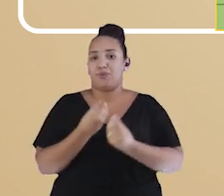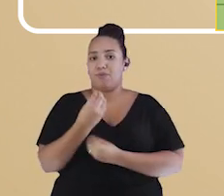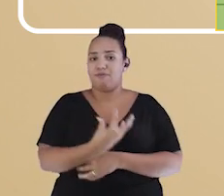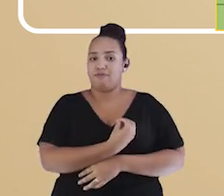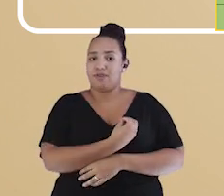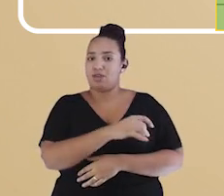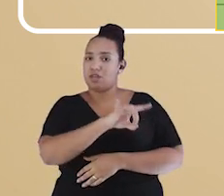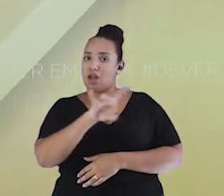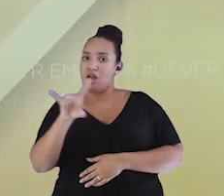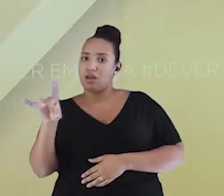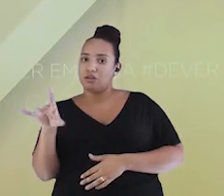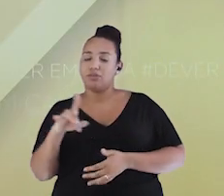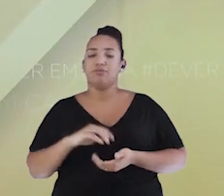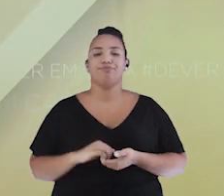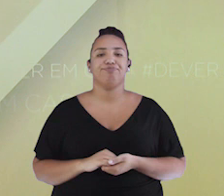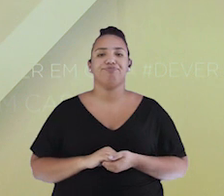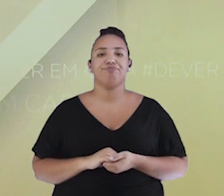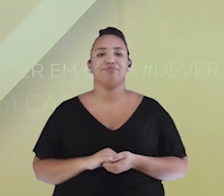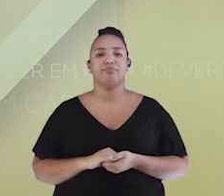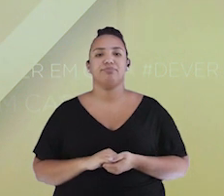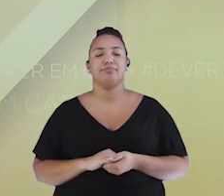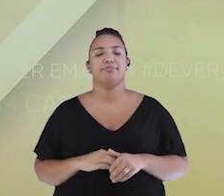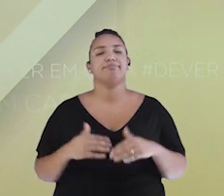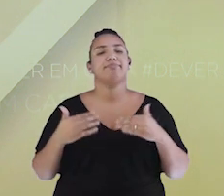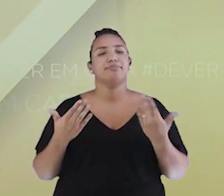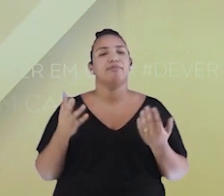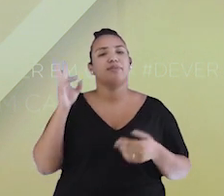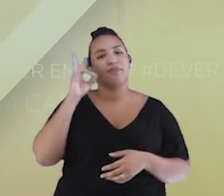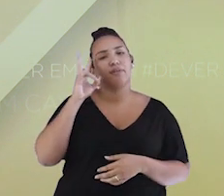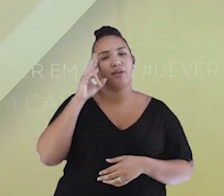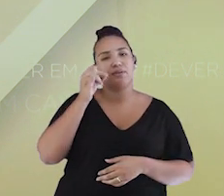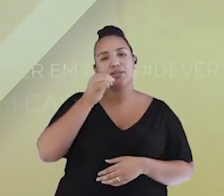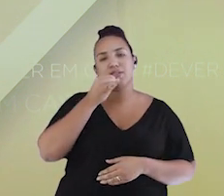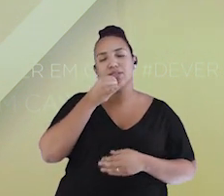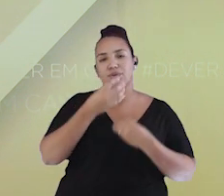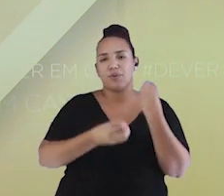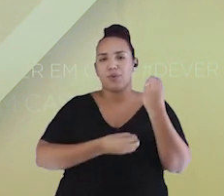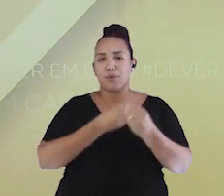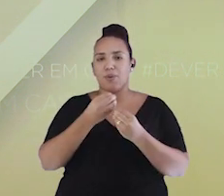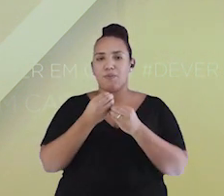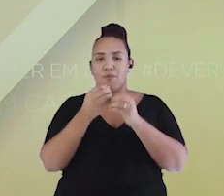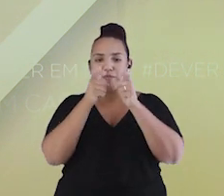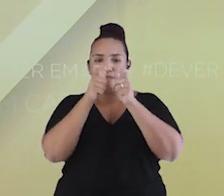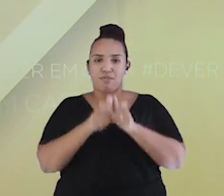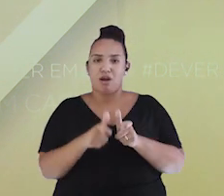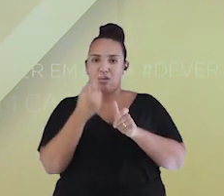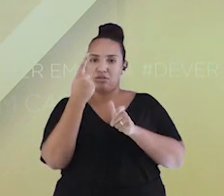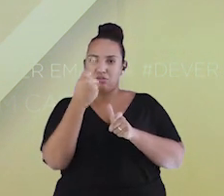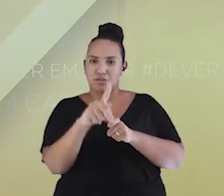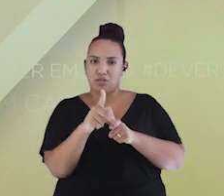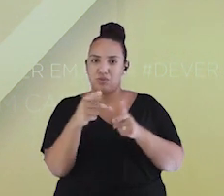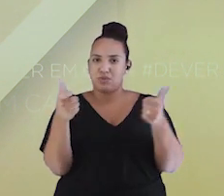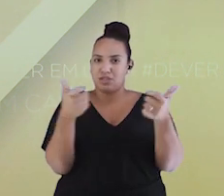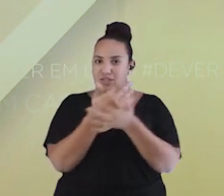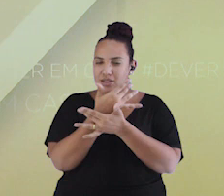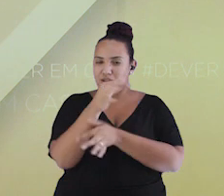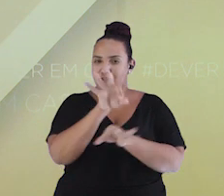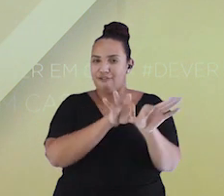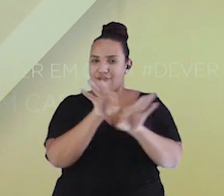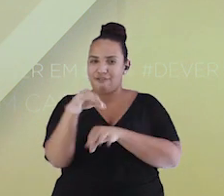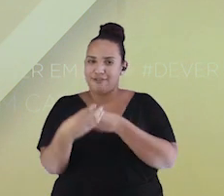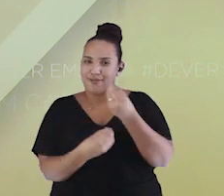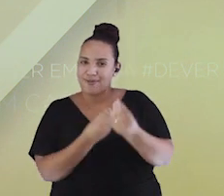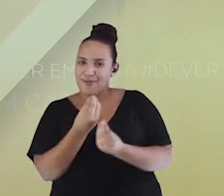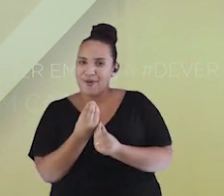vivem. Lembre, por exemplo, de como é organizado o espaço do seu bairro ou da sua cidade.